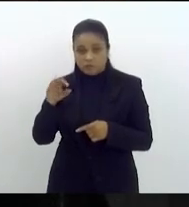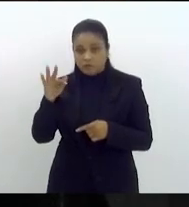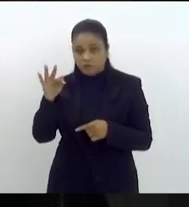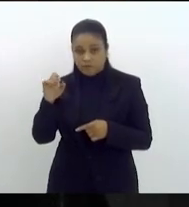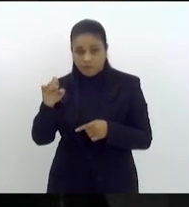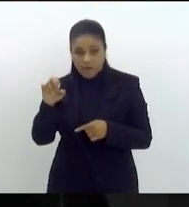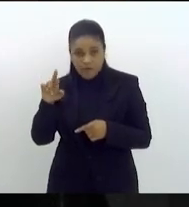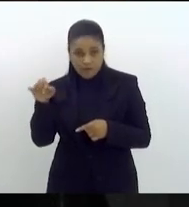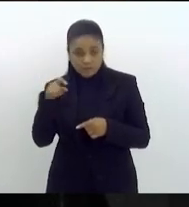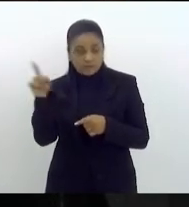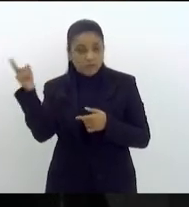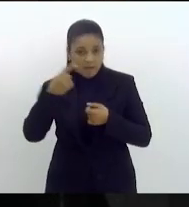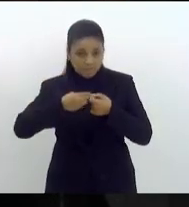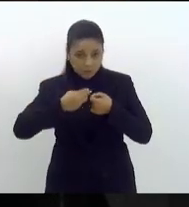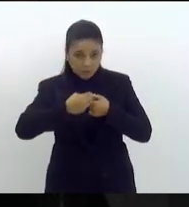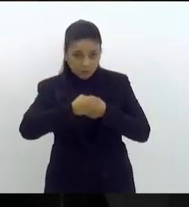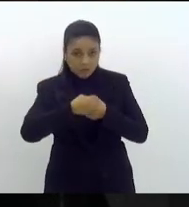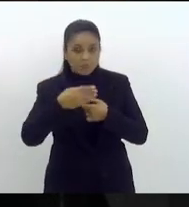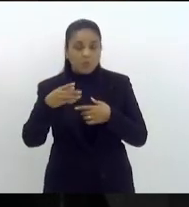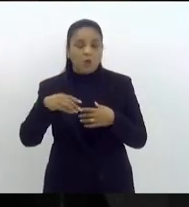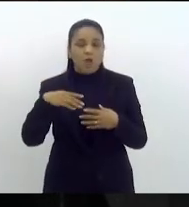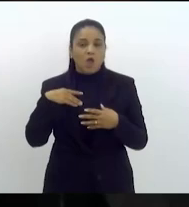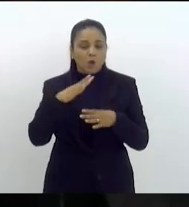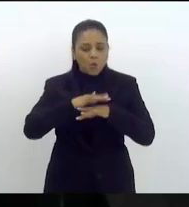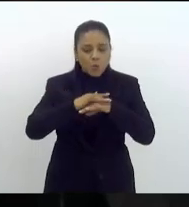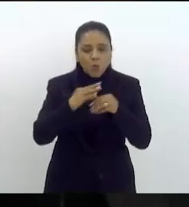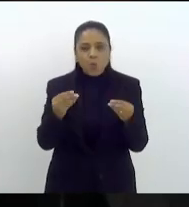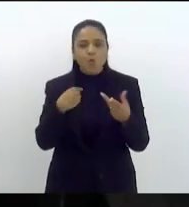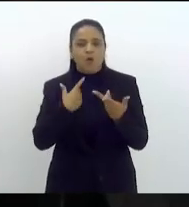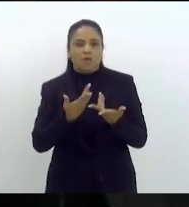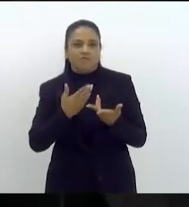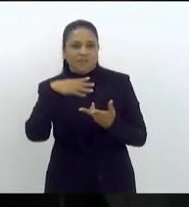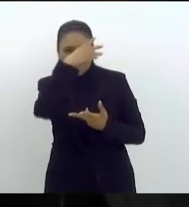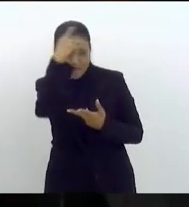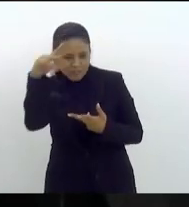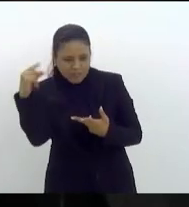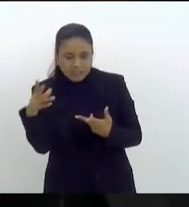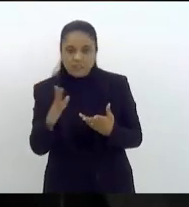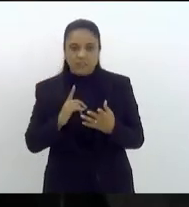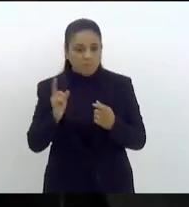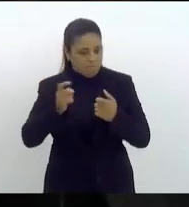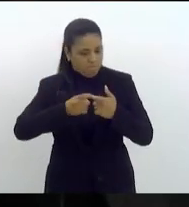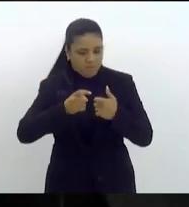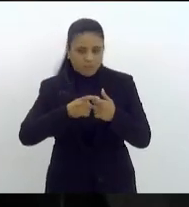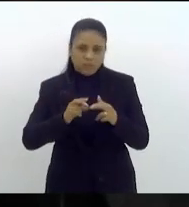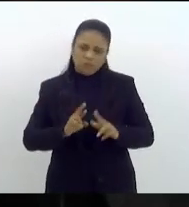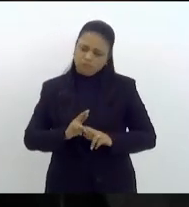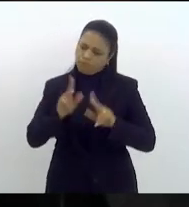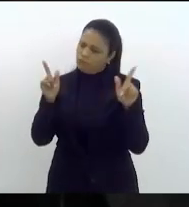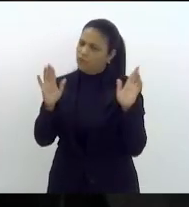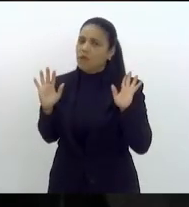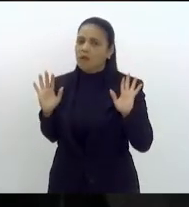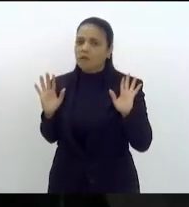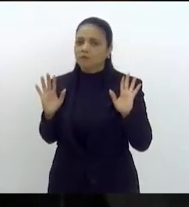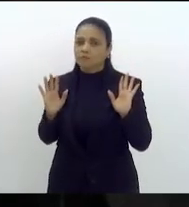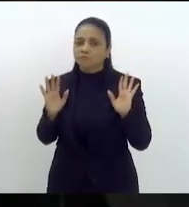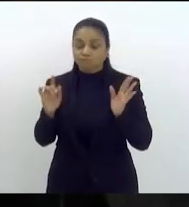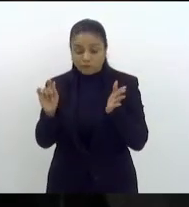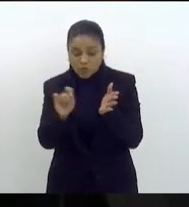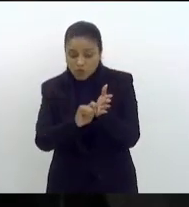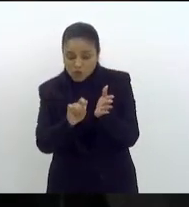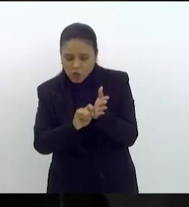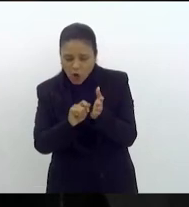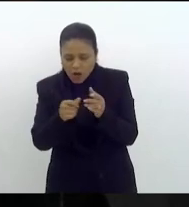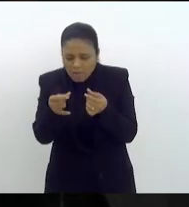curandeirismo é feitiçaria qualquer coisa do tipo mas não é medicina porque é extraída a droga um